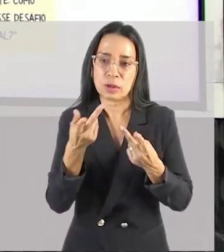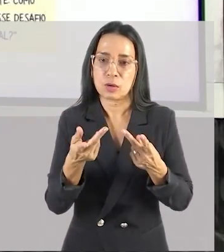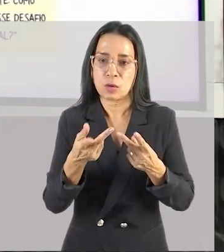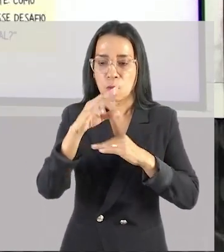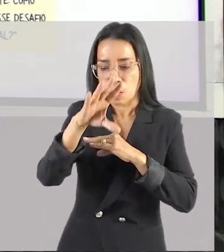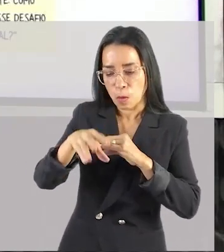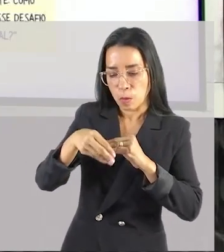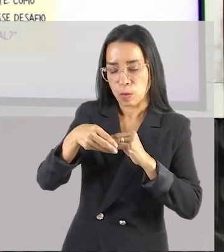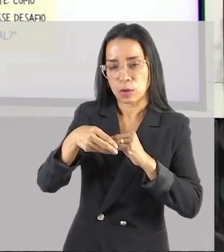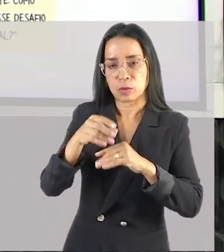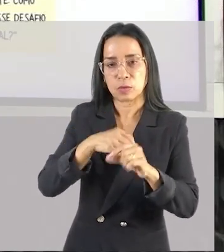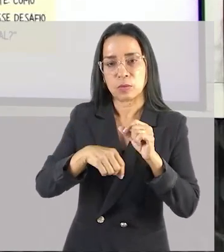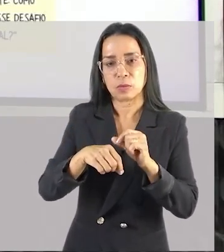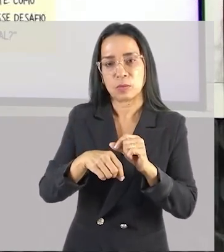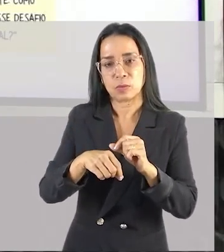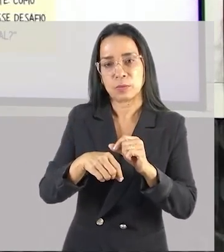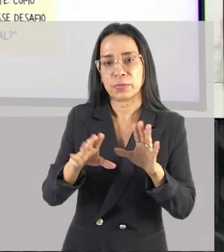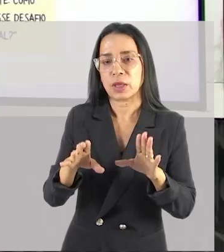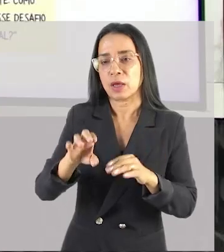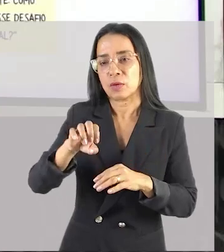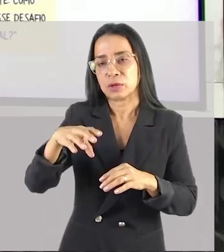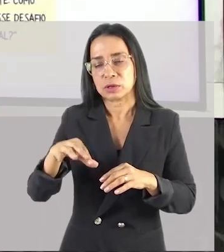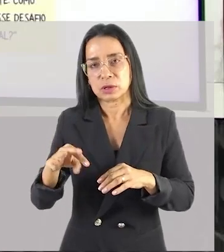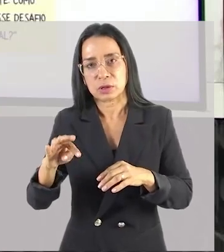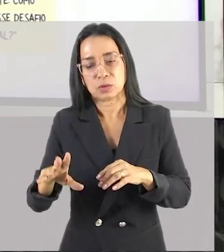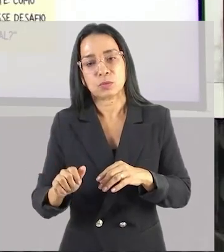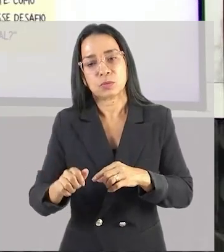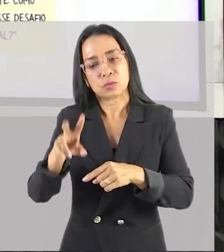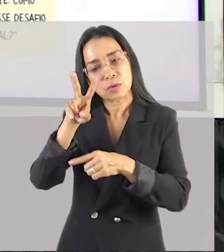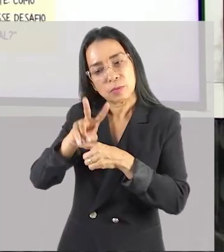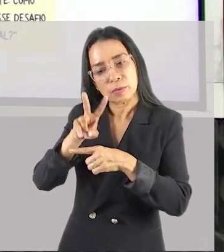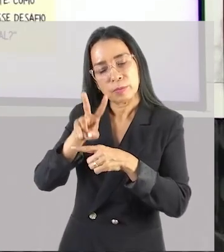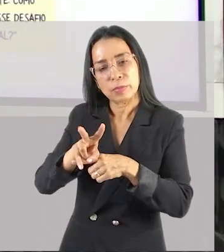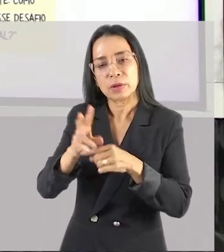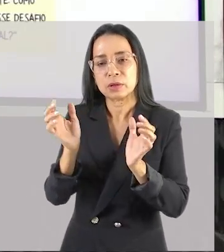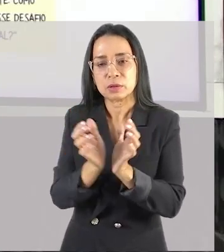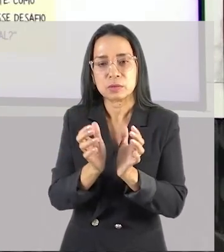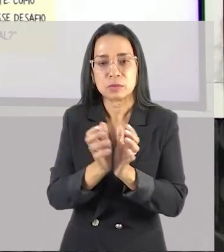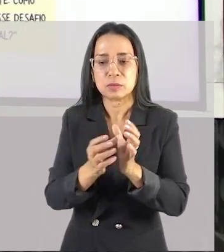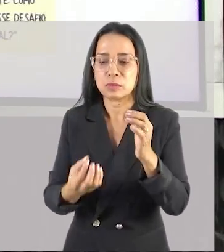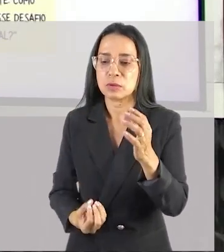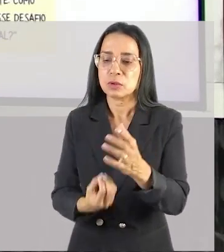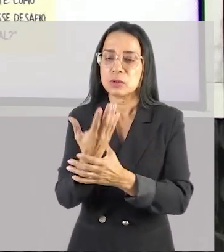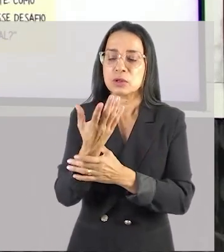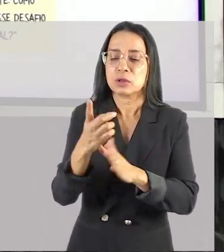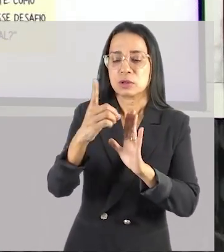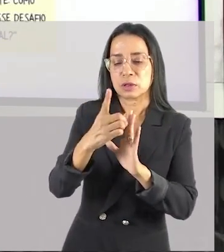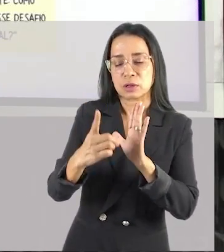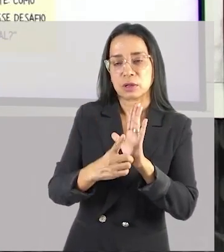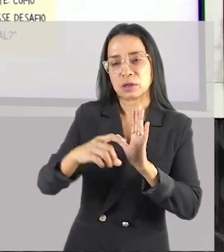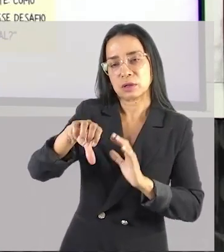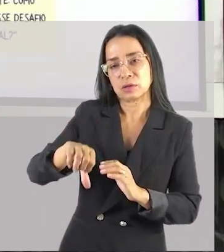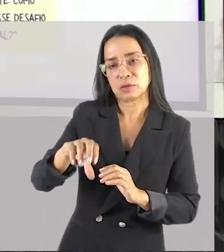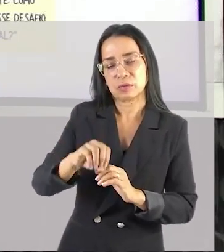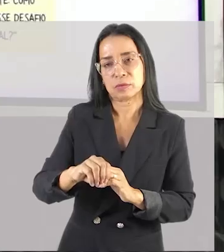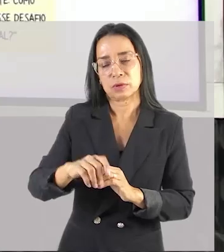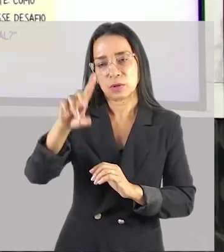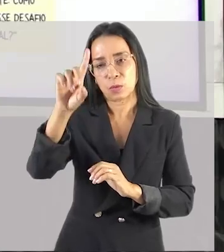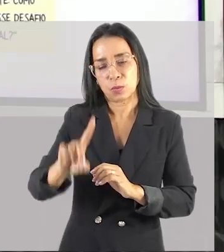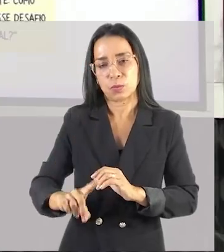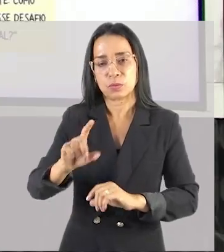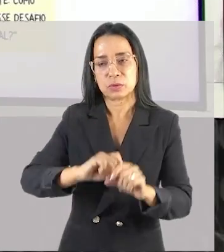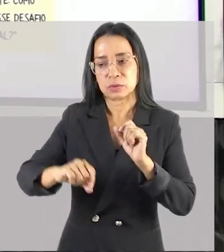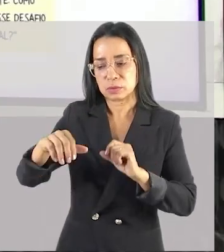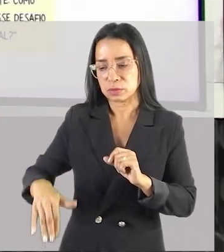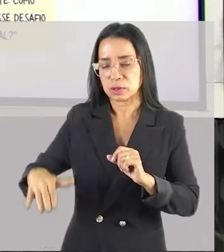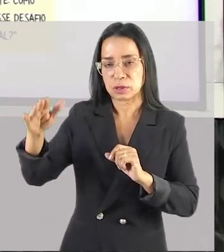ordem jurídica que ampara esse grupo, só vai surgir na década de 90. Então, ou seja, o direito dessa